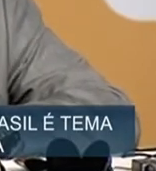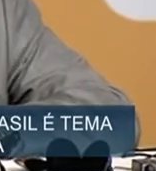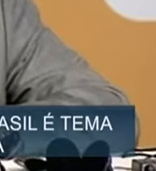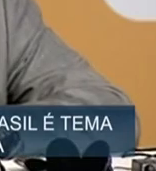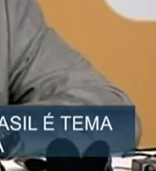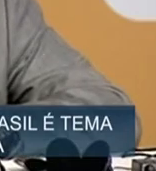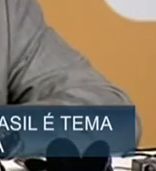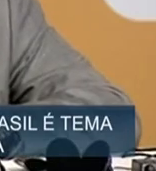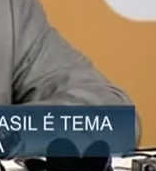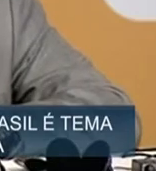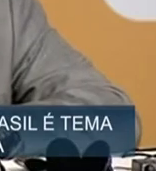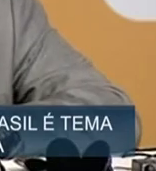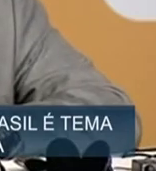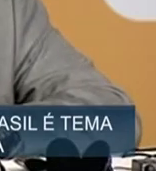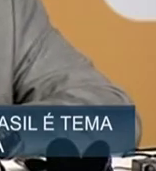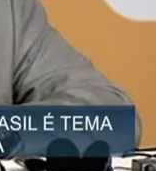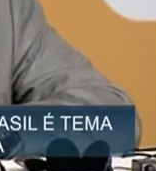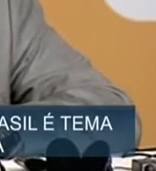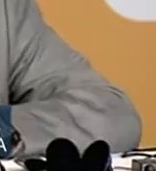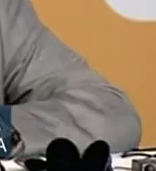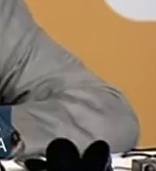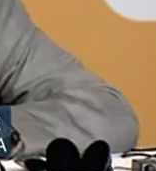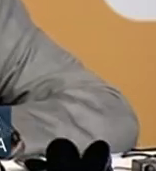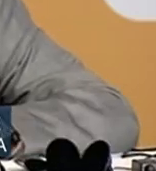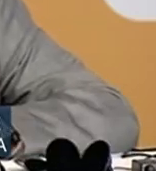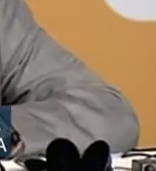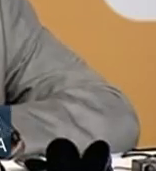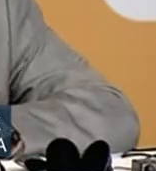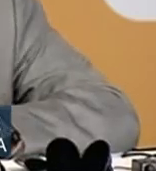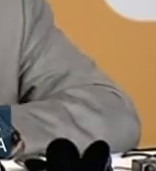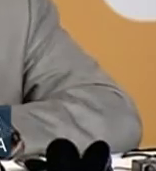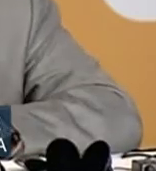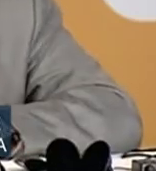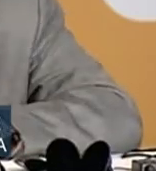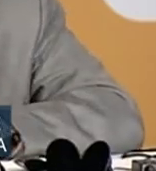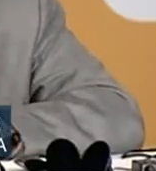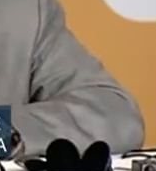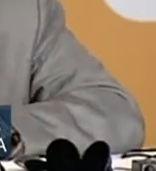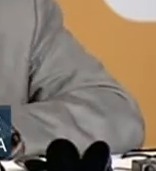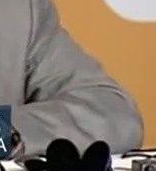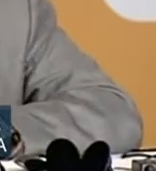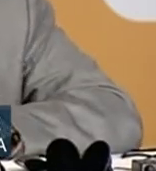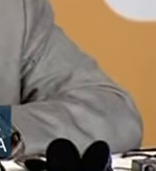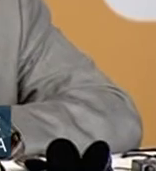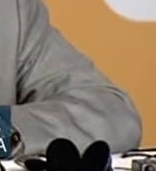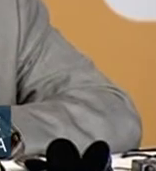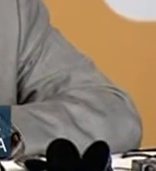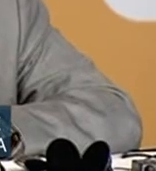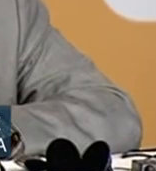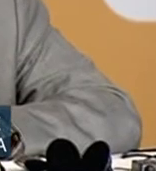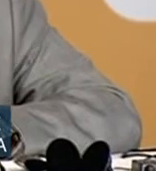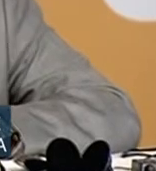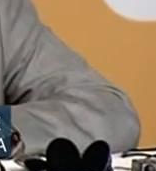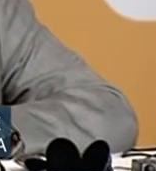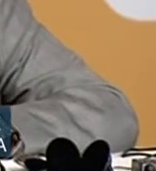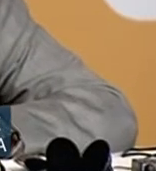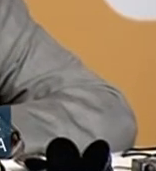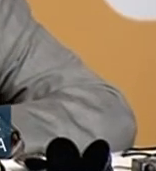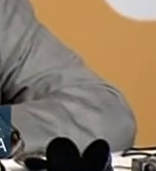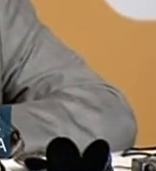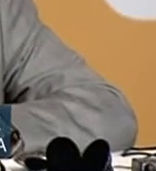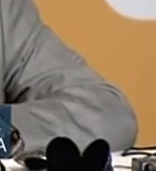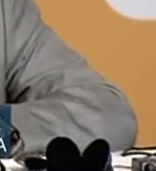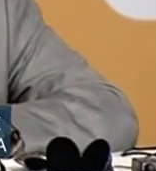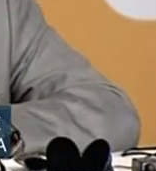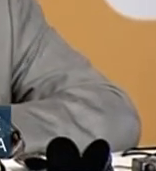de pré-engenharia, de onde é que chega exatamente os cabos, e depois também a estrutura interna dos cabos. A própria FIFA, em alguns